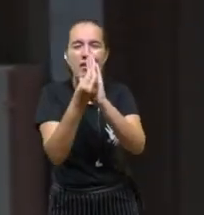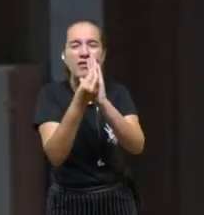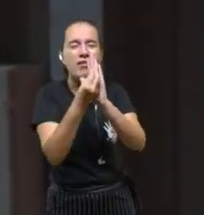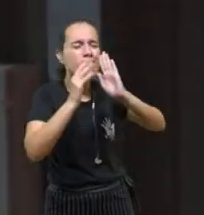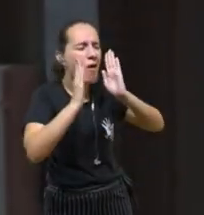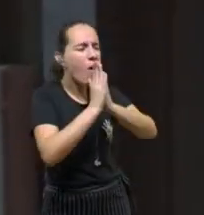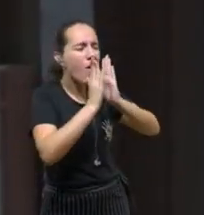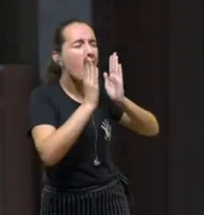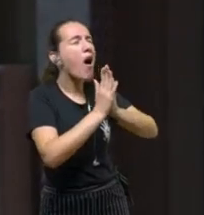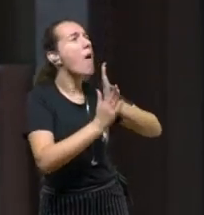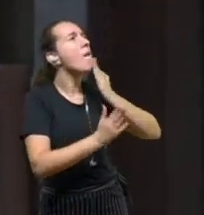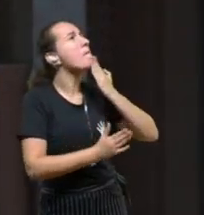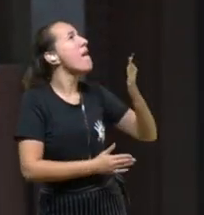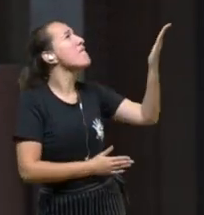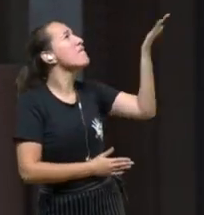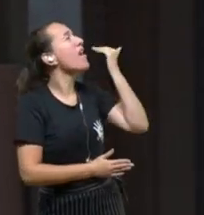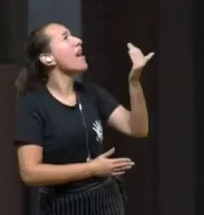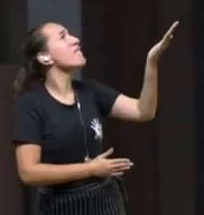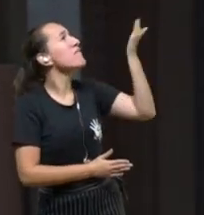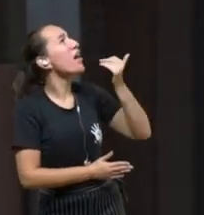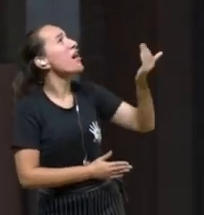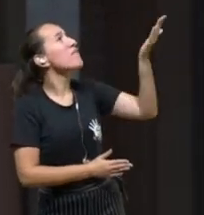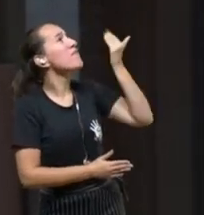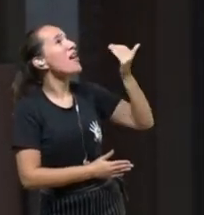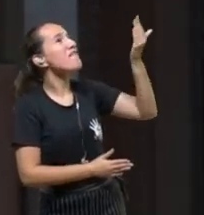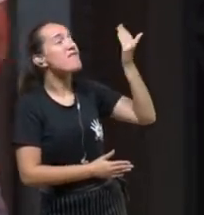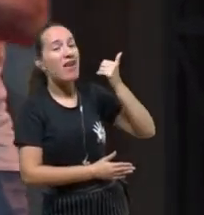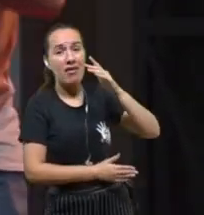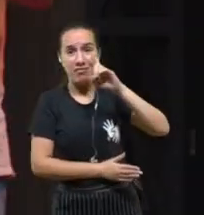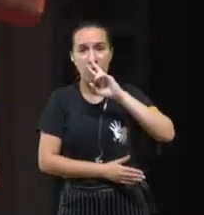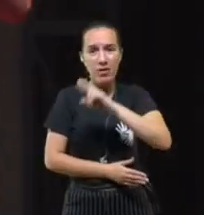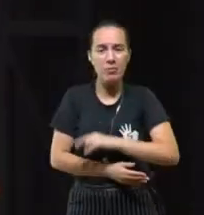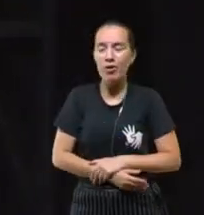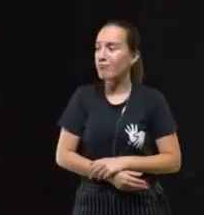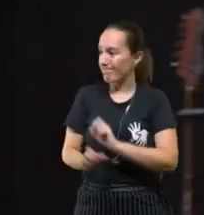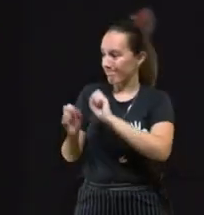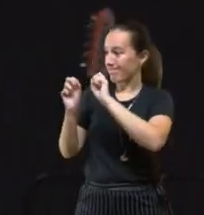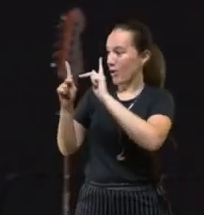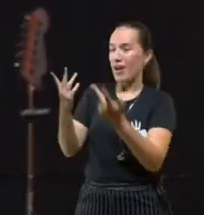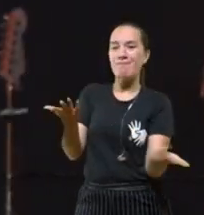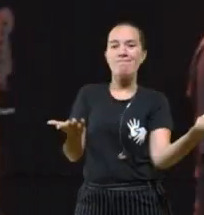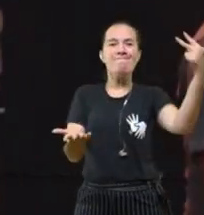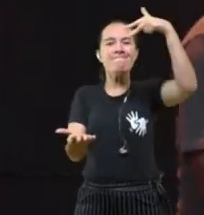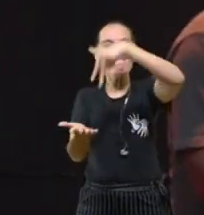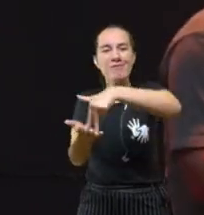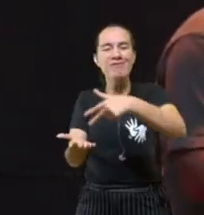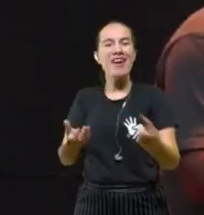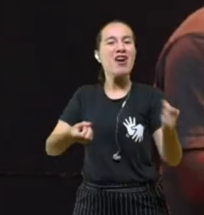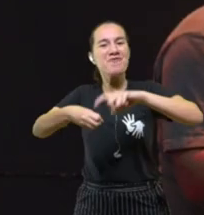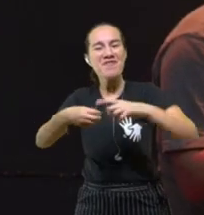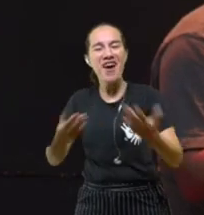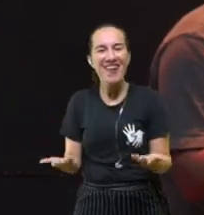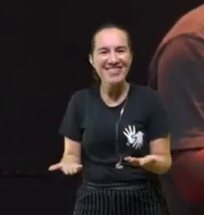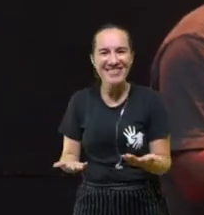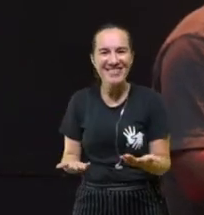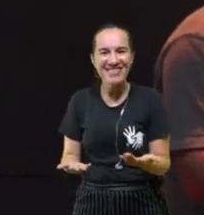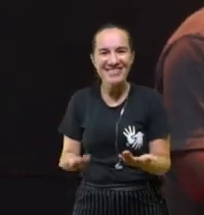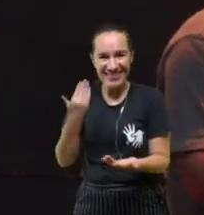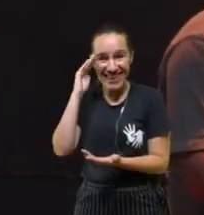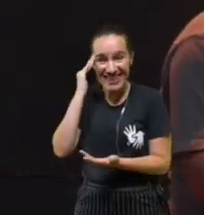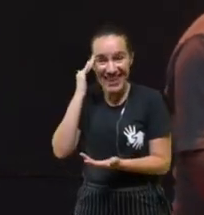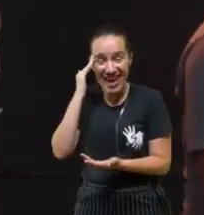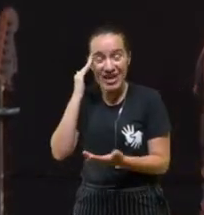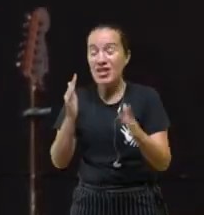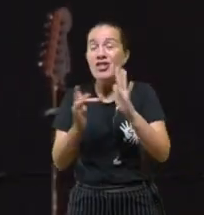resposta às nossas orações, aquilo que nós fazemos. Jesus nos ama de uma forma.